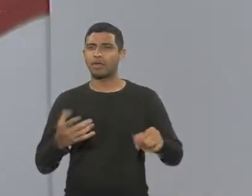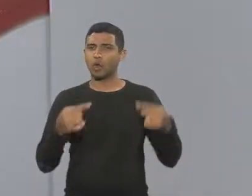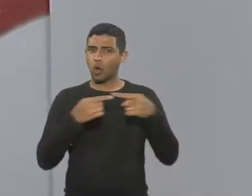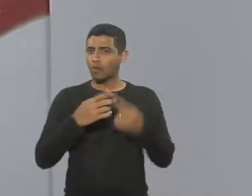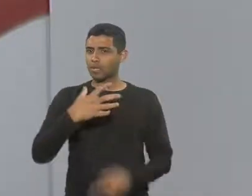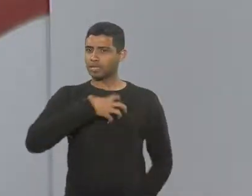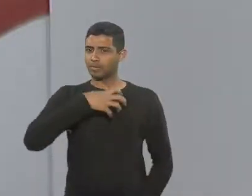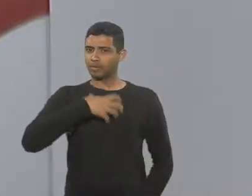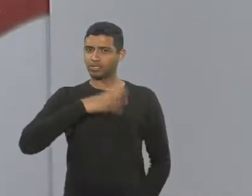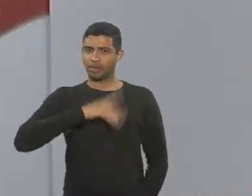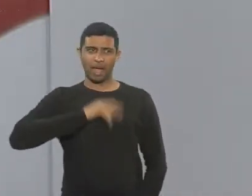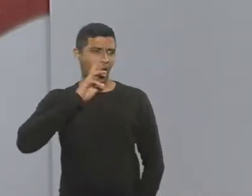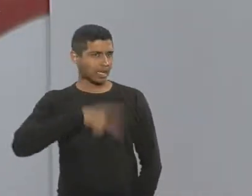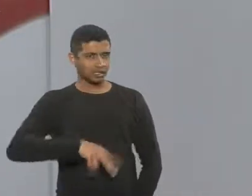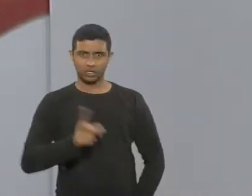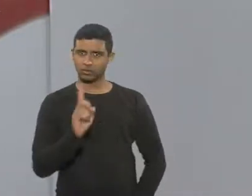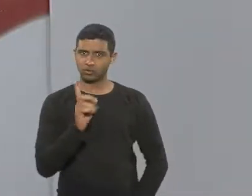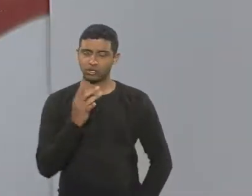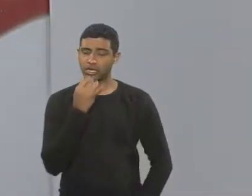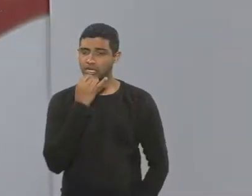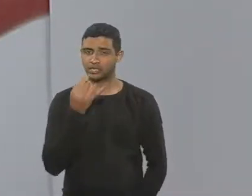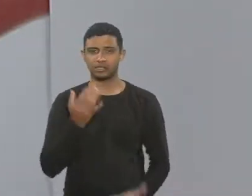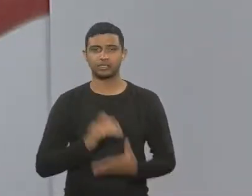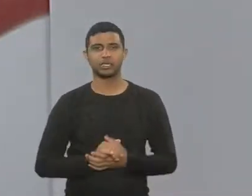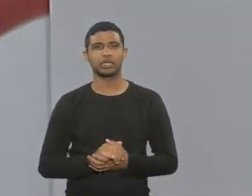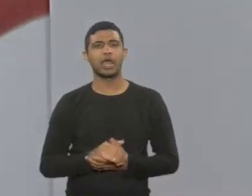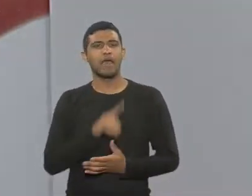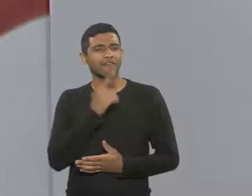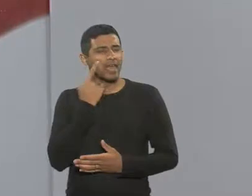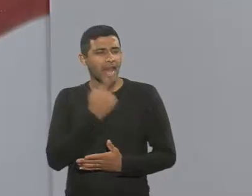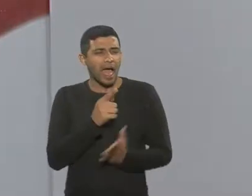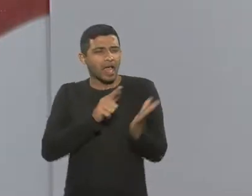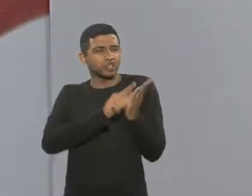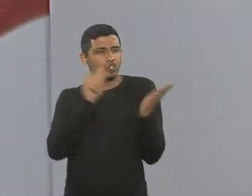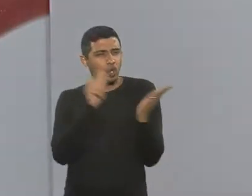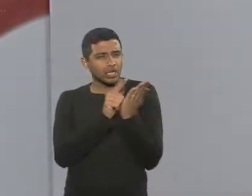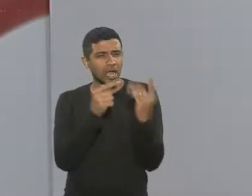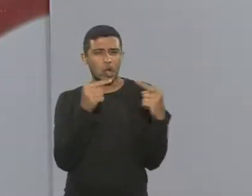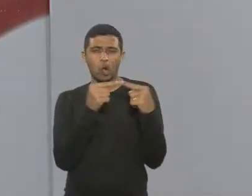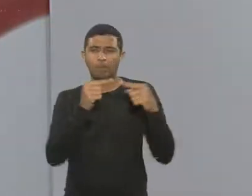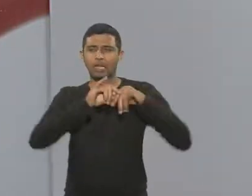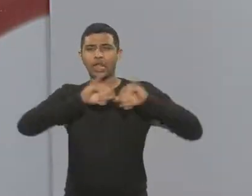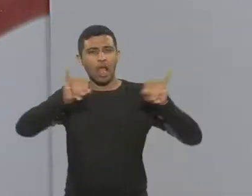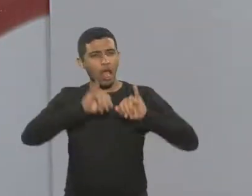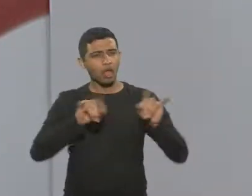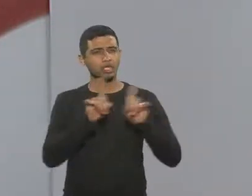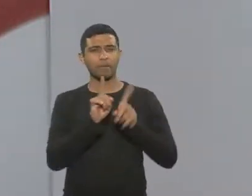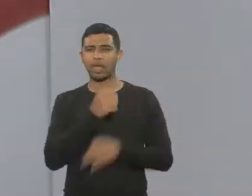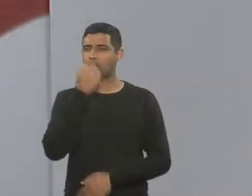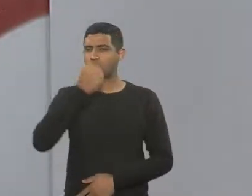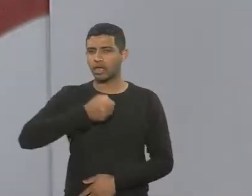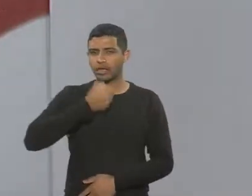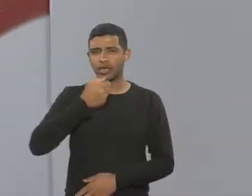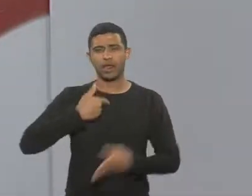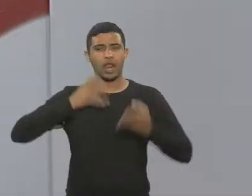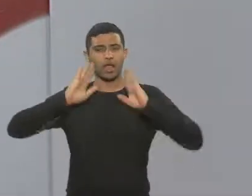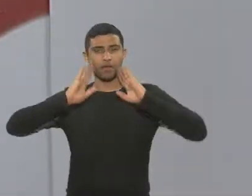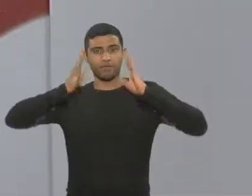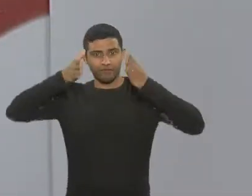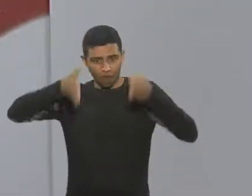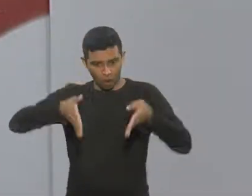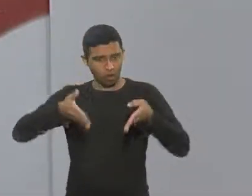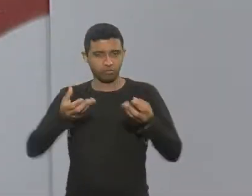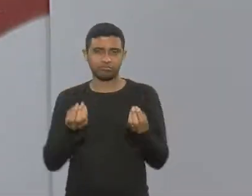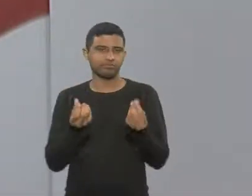emoção do que sobre a razão. Né? Assim, enquanto que aquele jornalismo moderno, baseado na notícia, na reportagem, ele é muito centrado